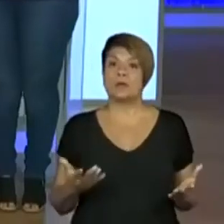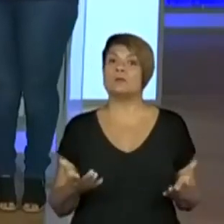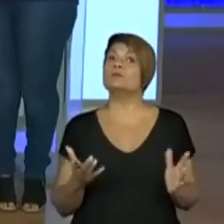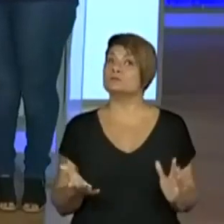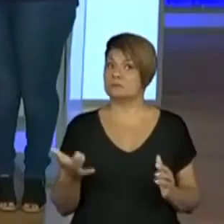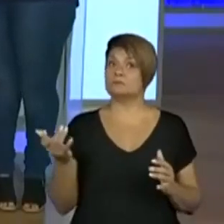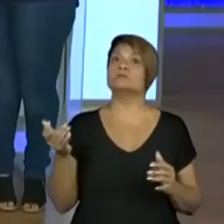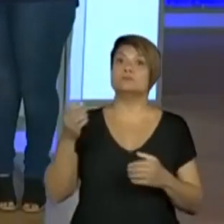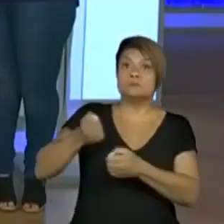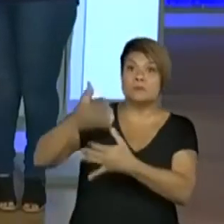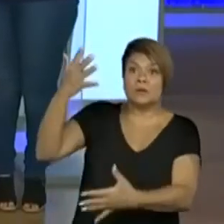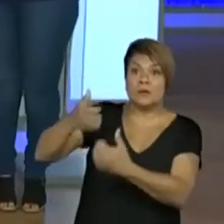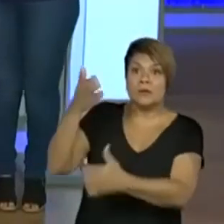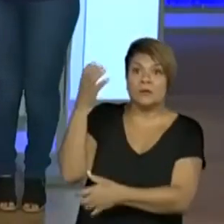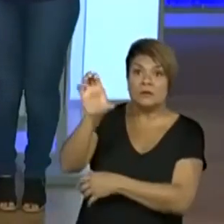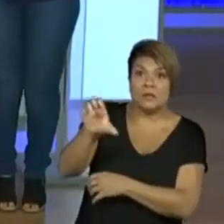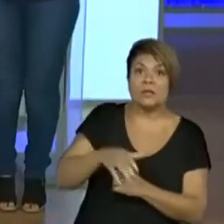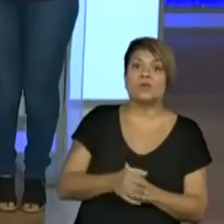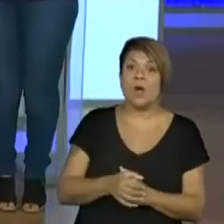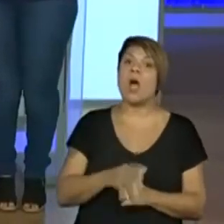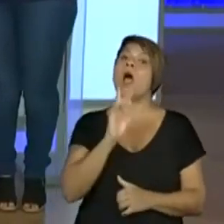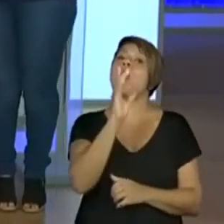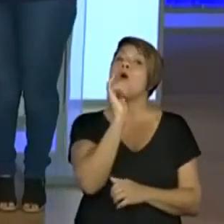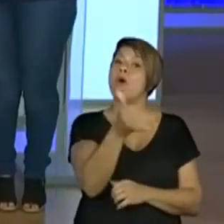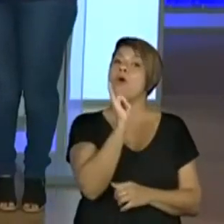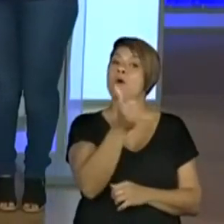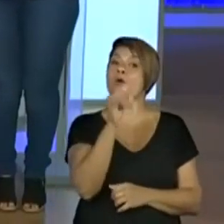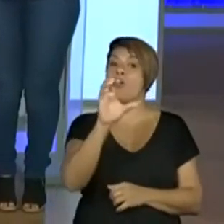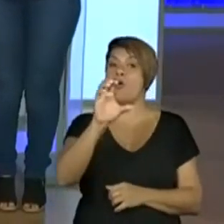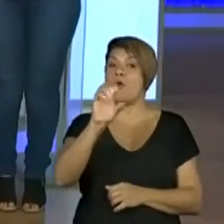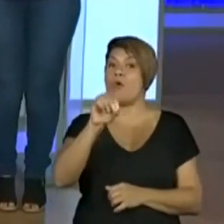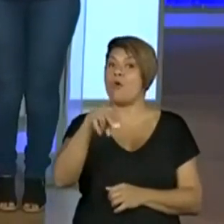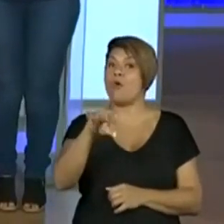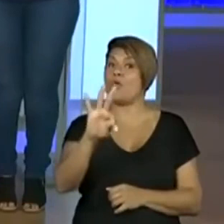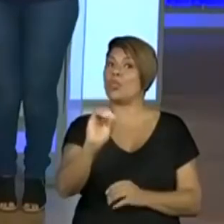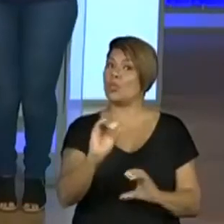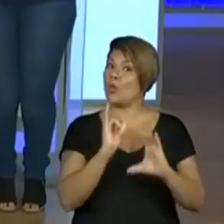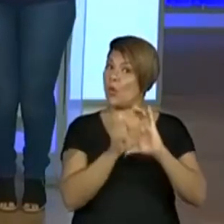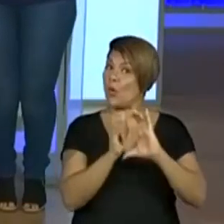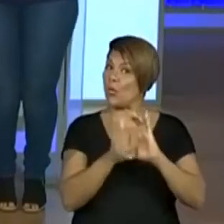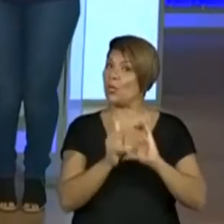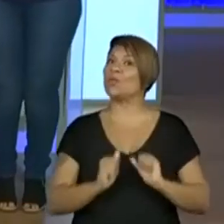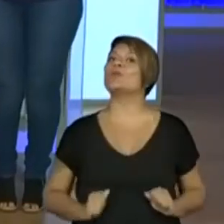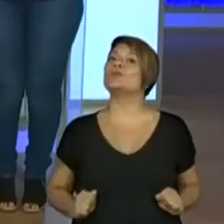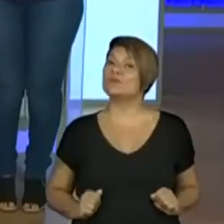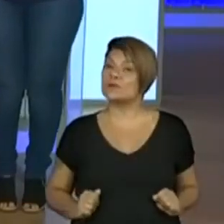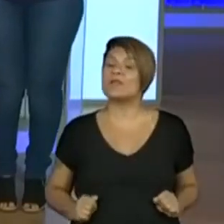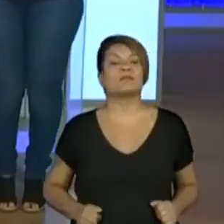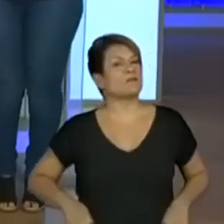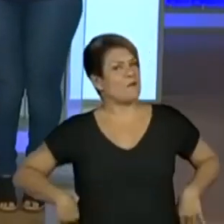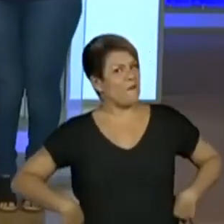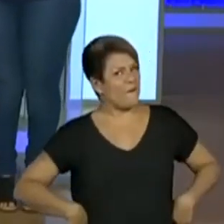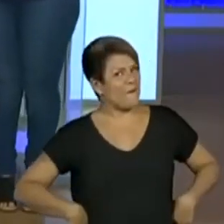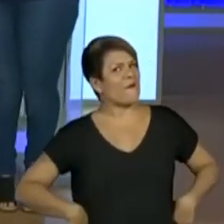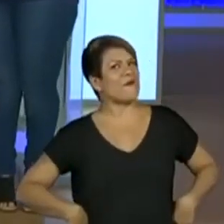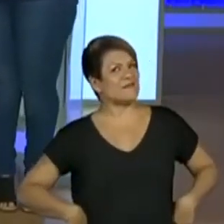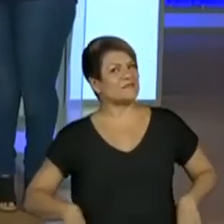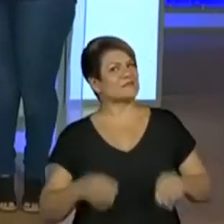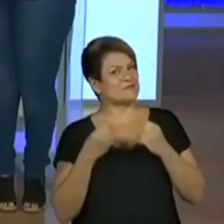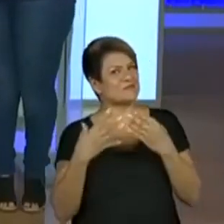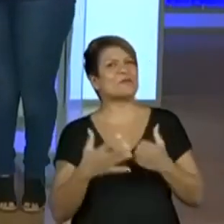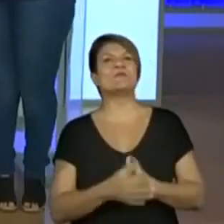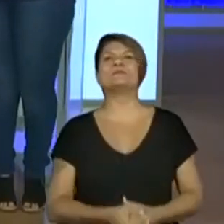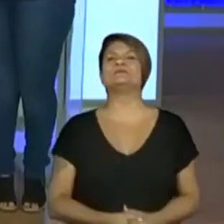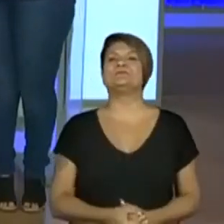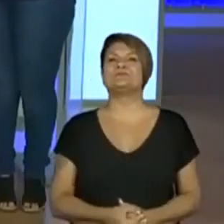Paula, que o título sugere um conto. Olha, o título sugere um conto, vamos aguardar.